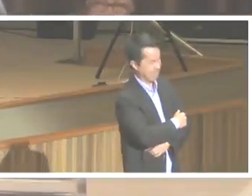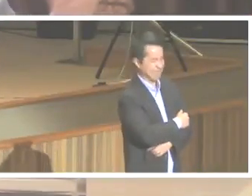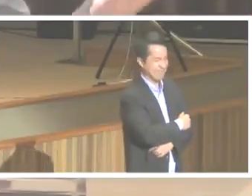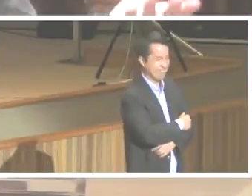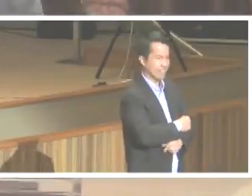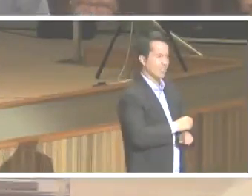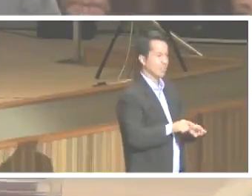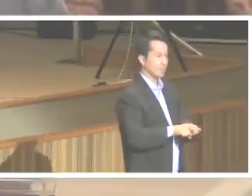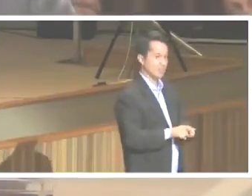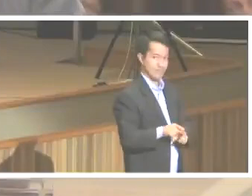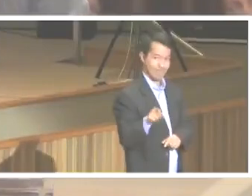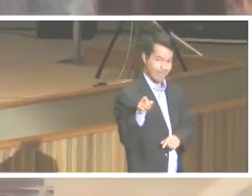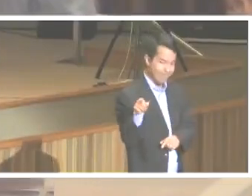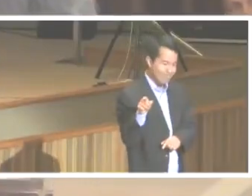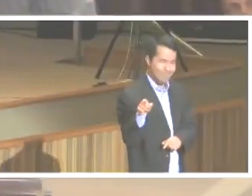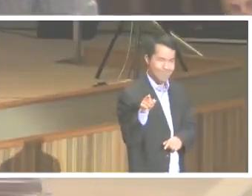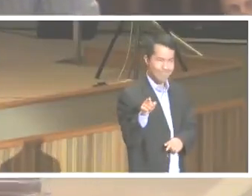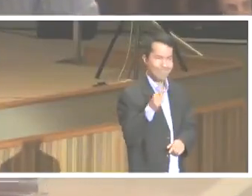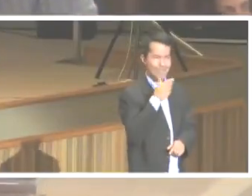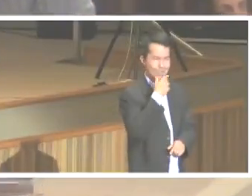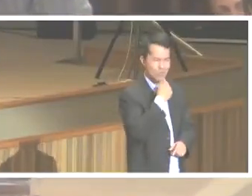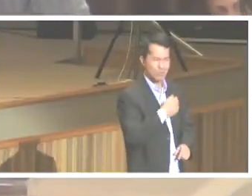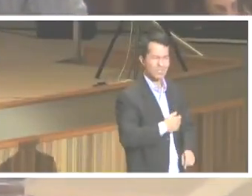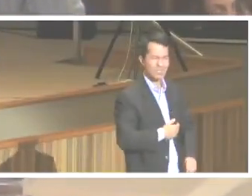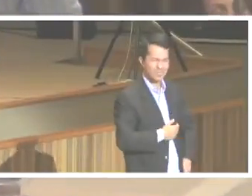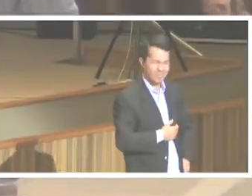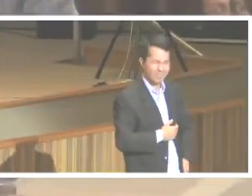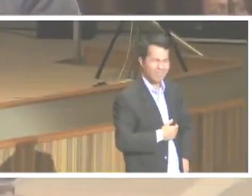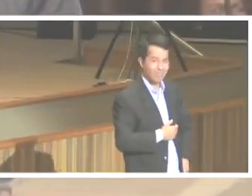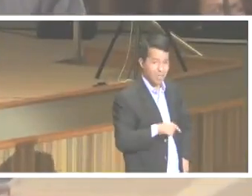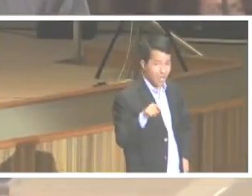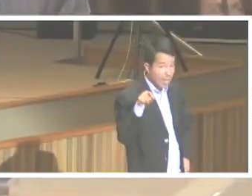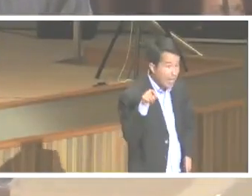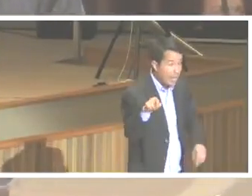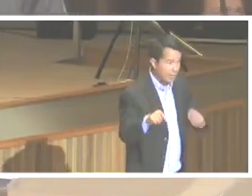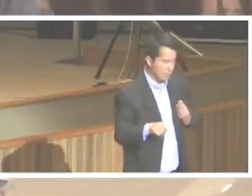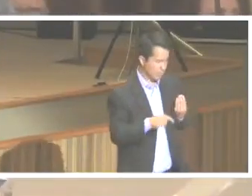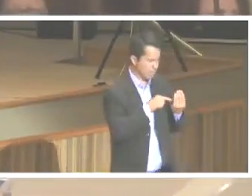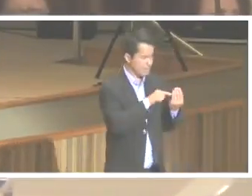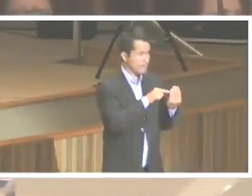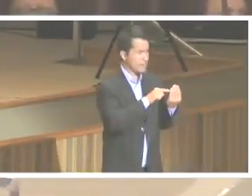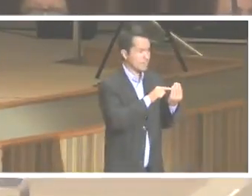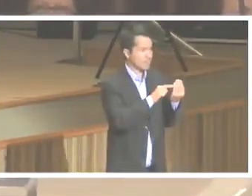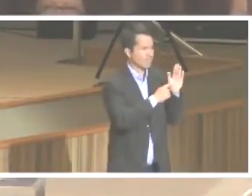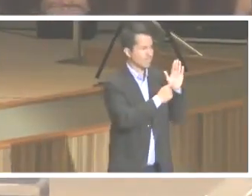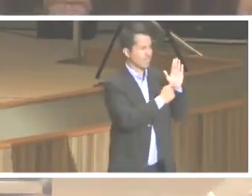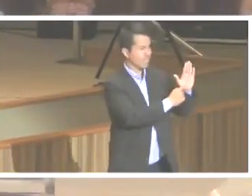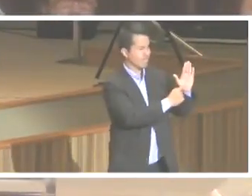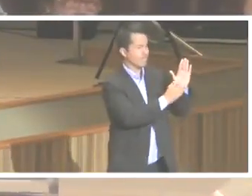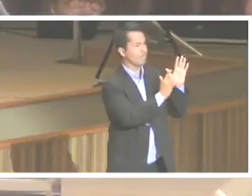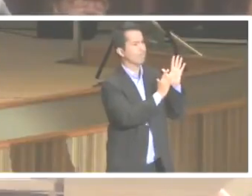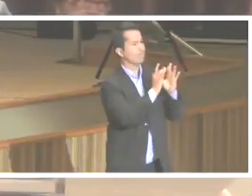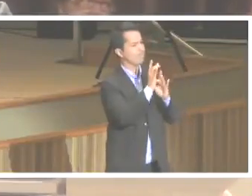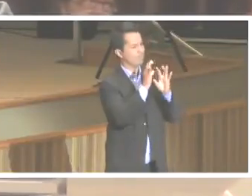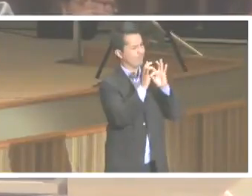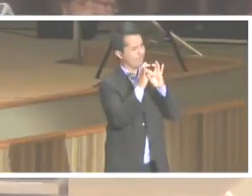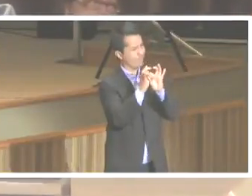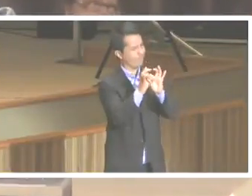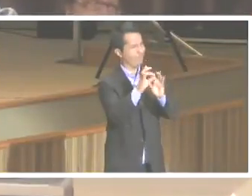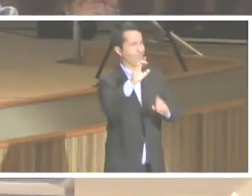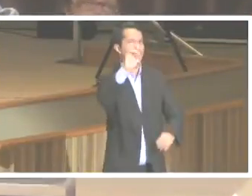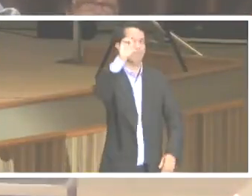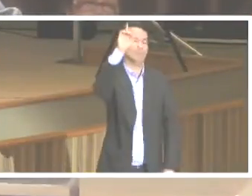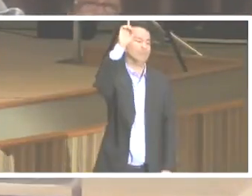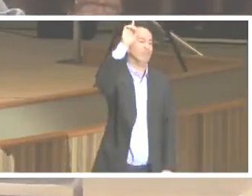vida que canta sua música sabe o que nos motiva a andar pela fé a